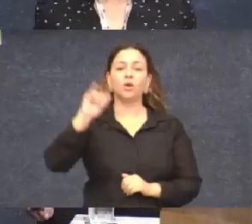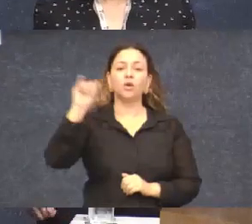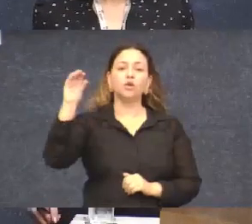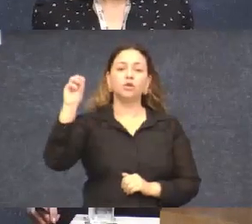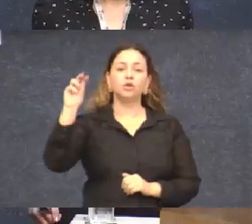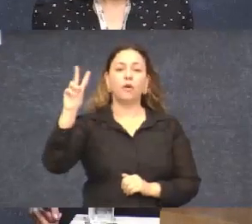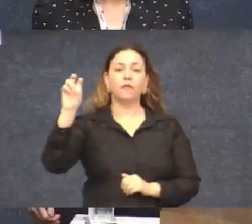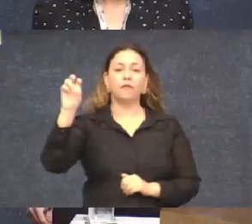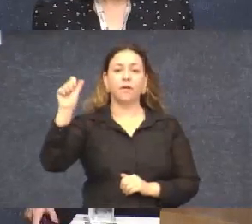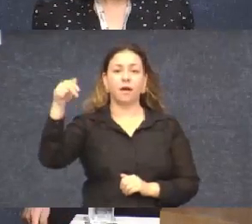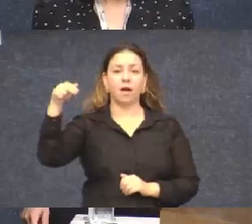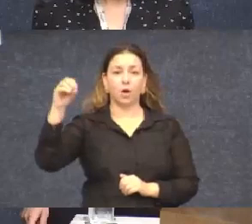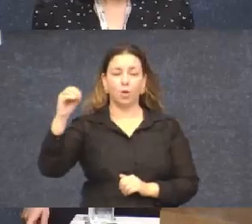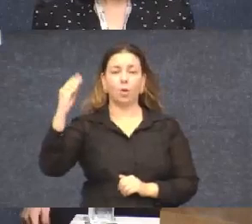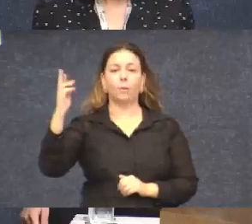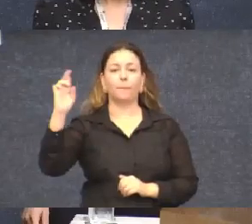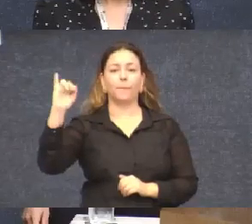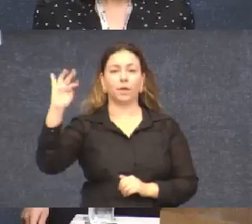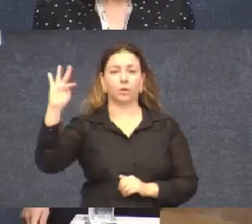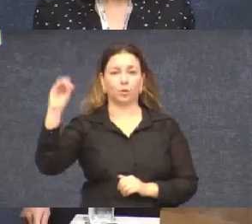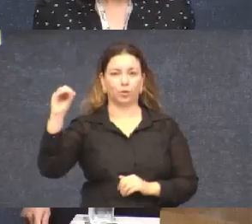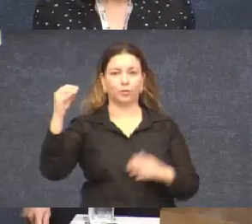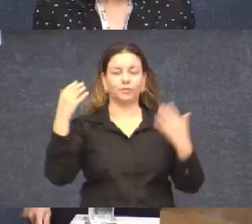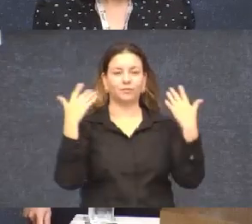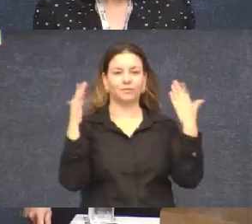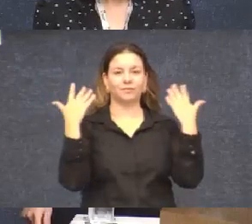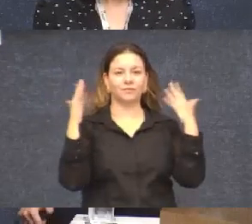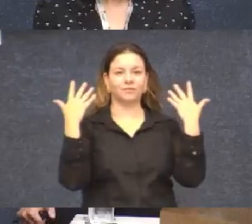Joviano Efigênio de Brito.